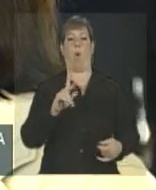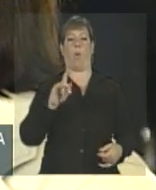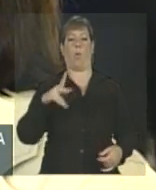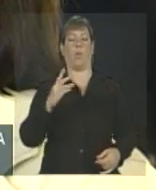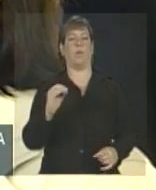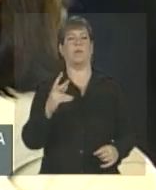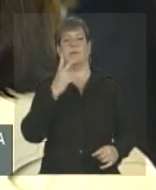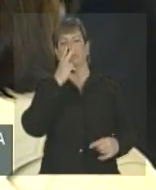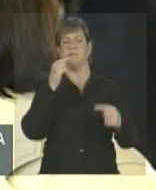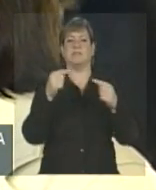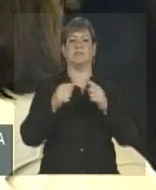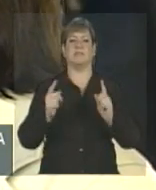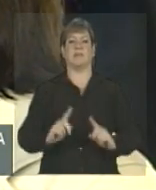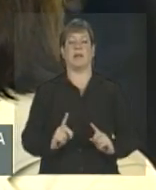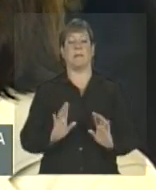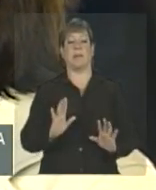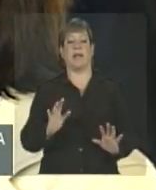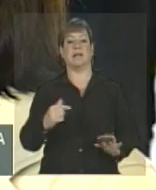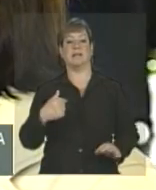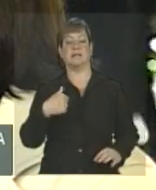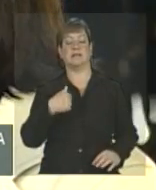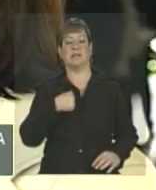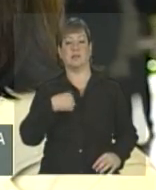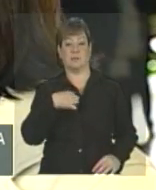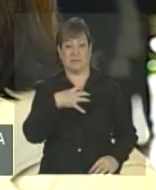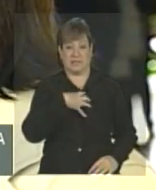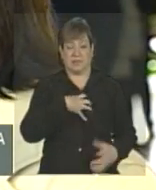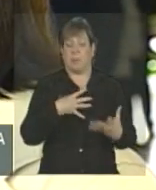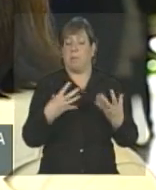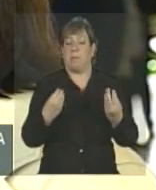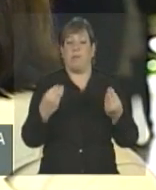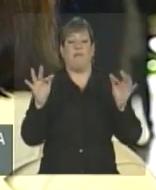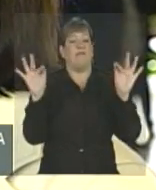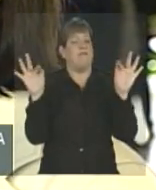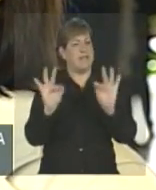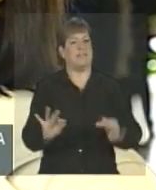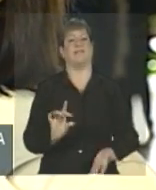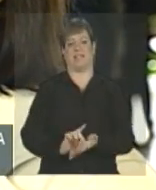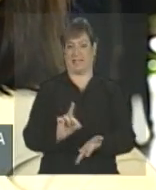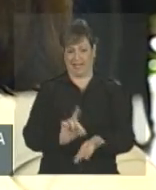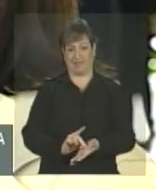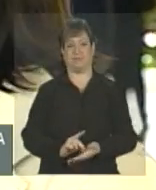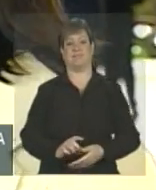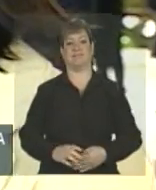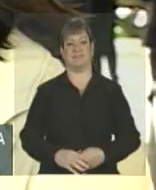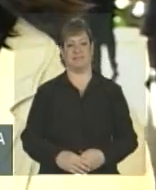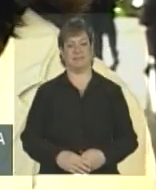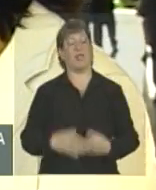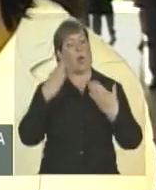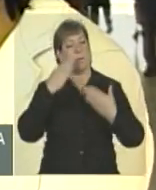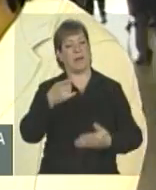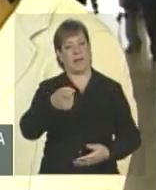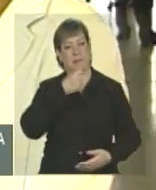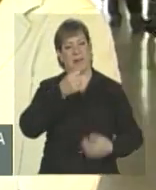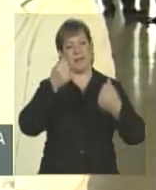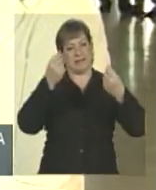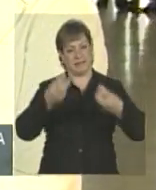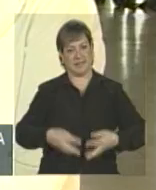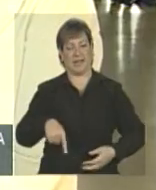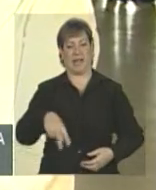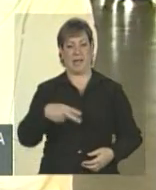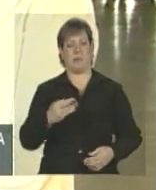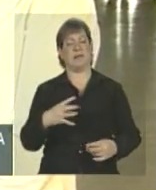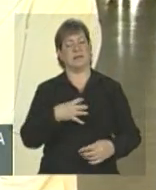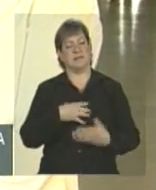palavra adequada. Mas eu me sinto muito feliz mesmo. Muito obrigada pela sua participação na NBR e